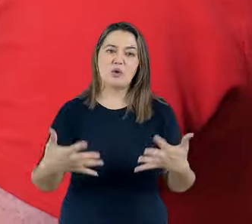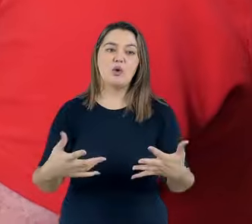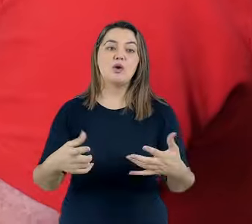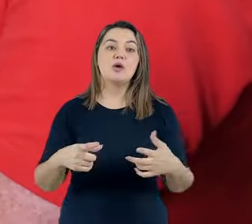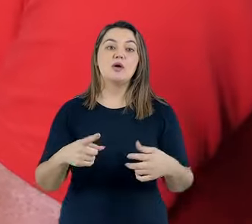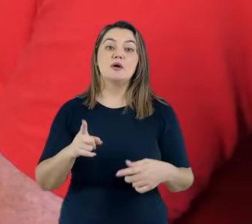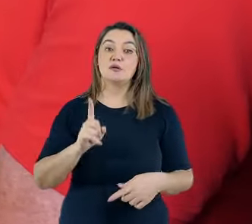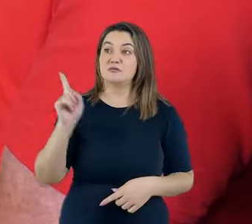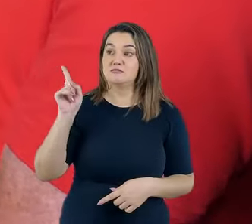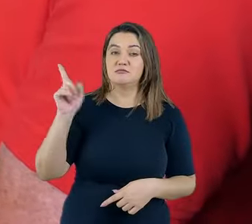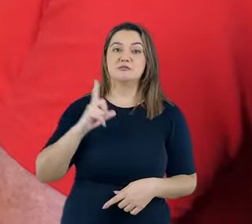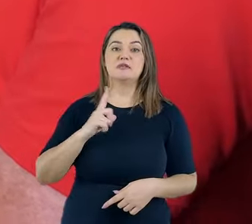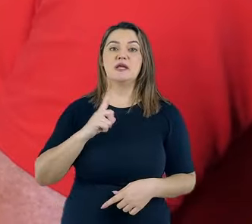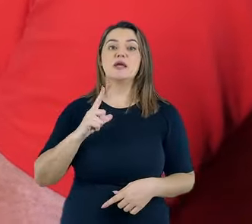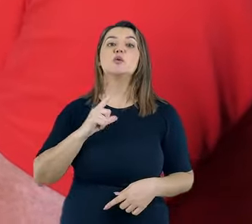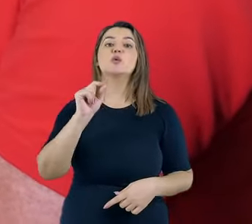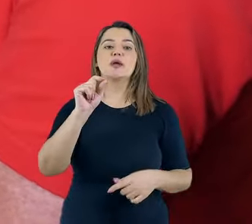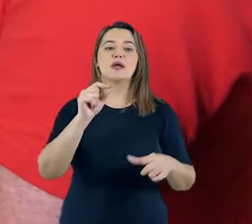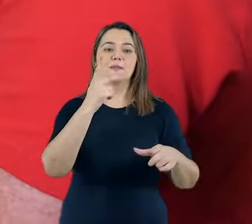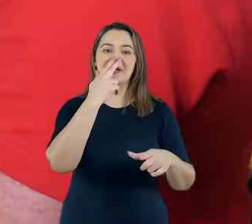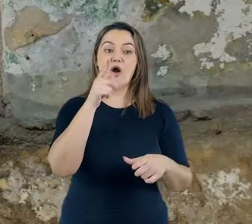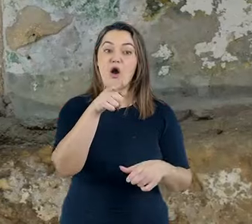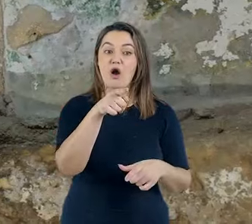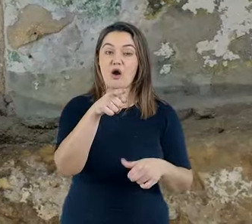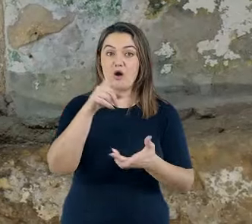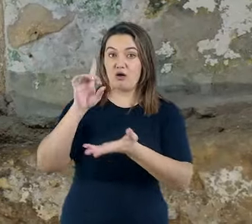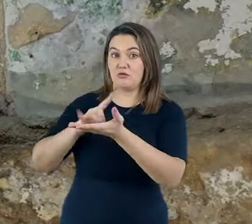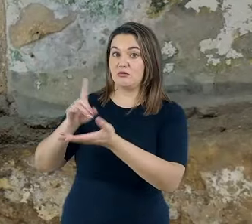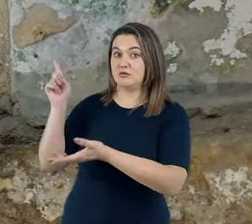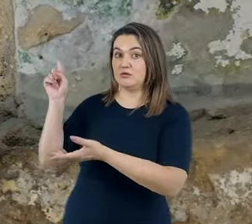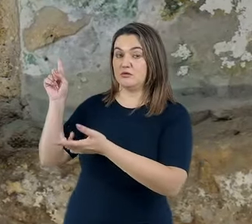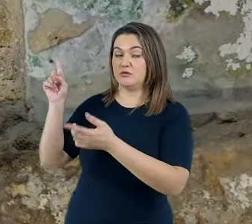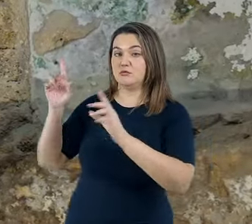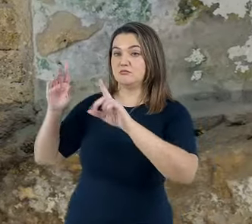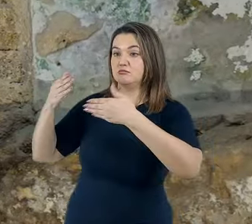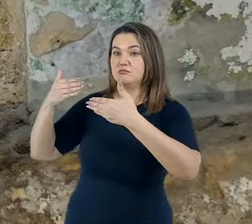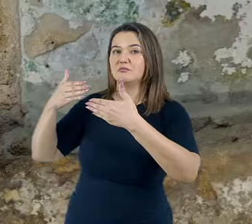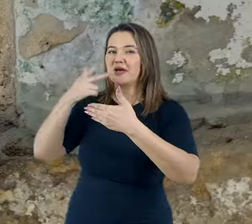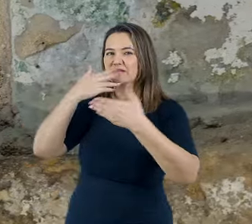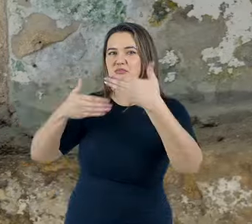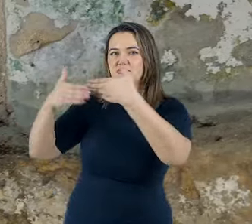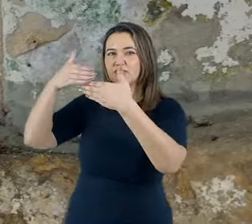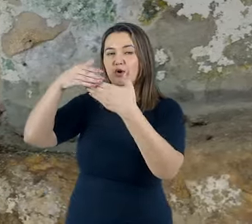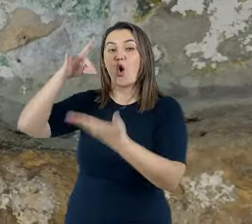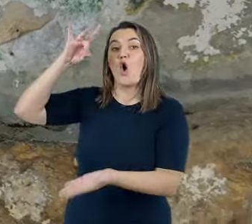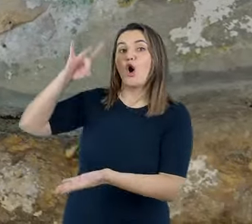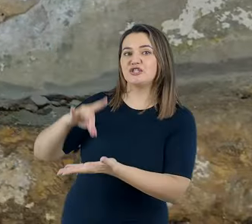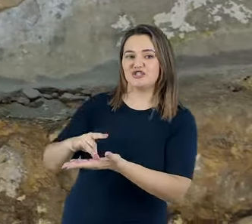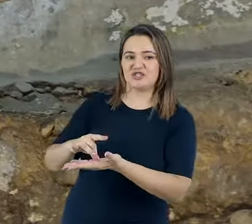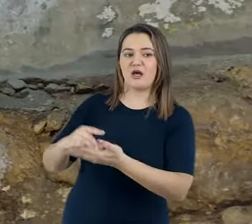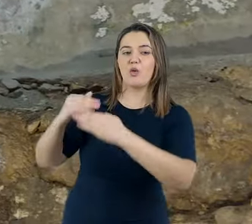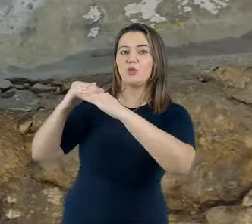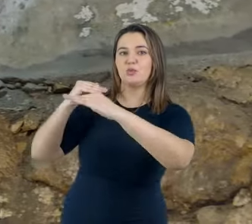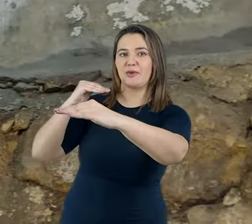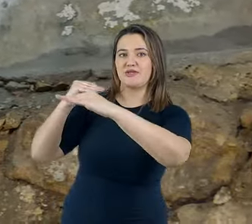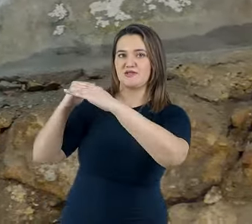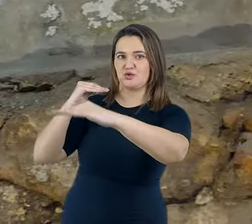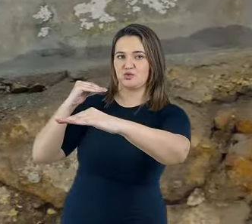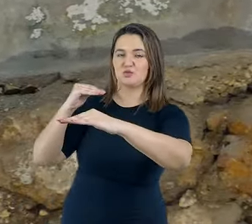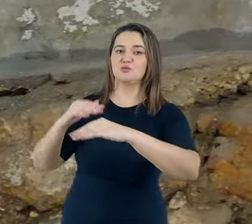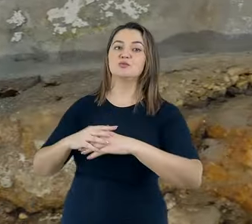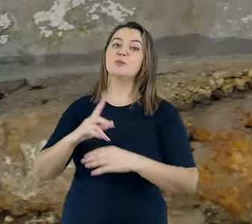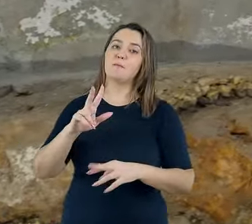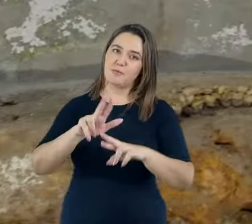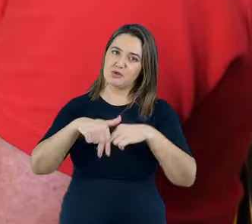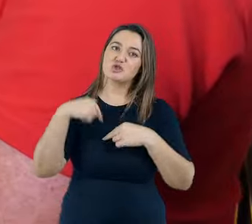falado do piso, ali no canto nós temos os azulejos originais e o piso, o nível dele onde ele viria. Ou seja, nós